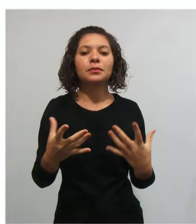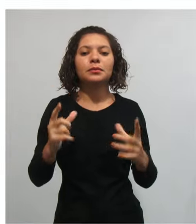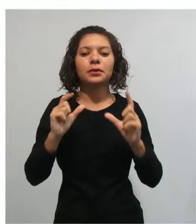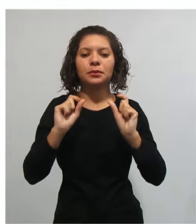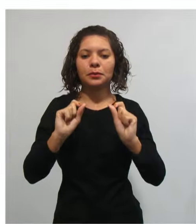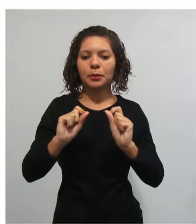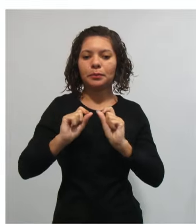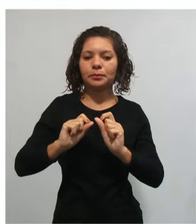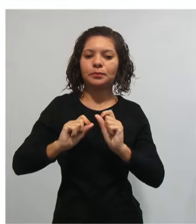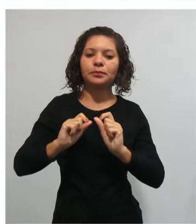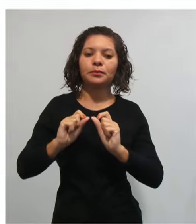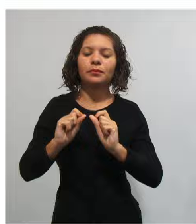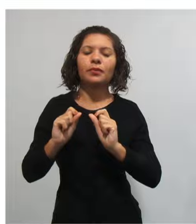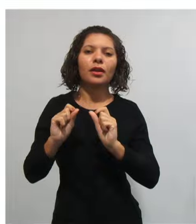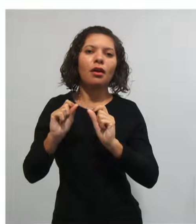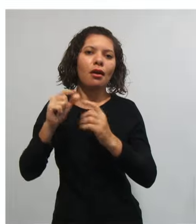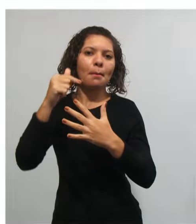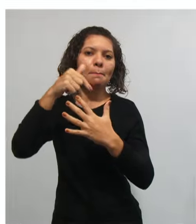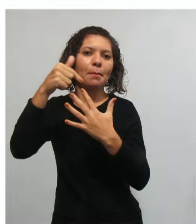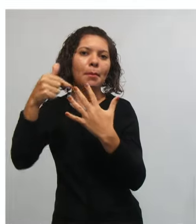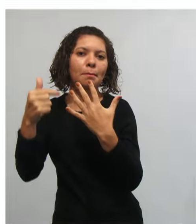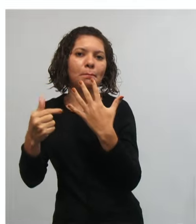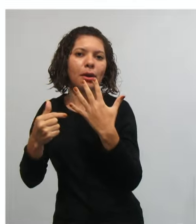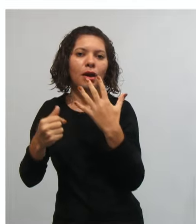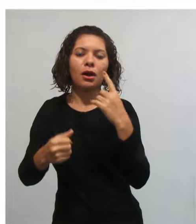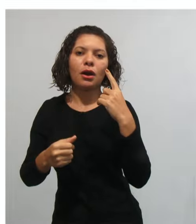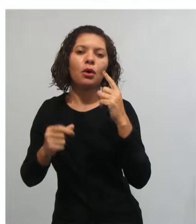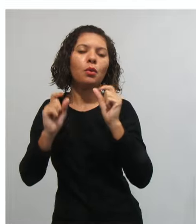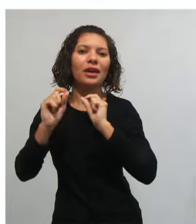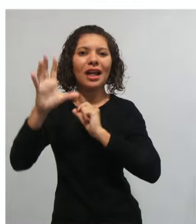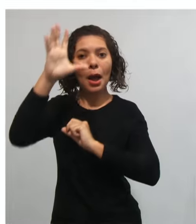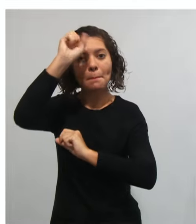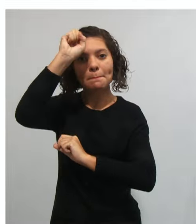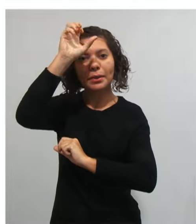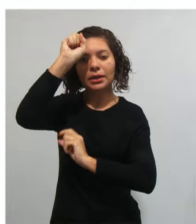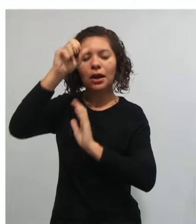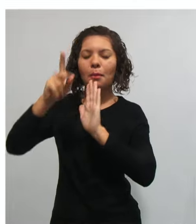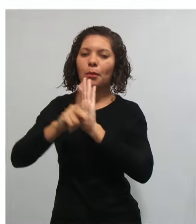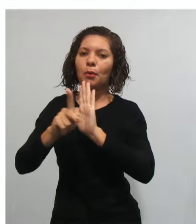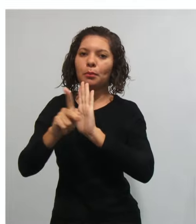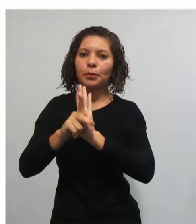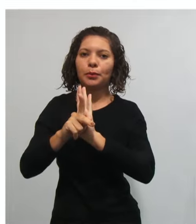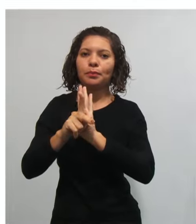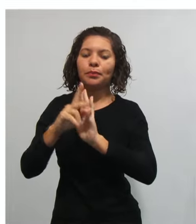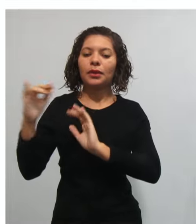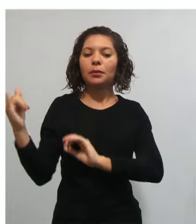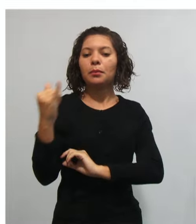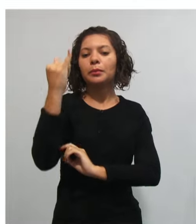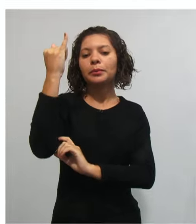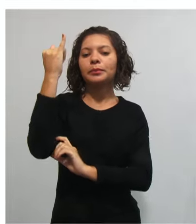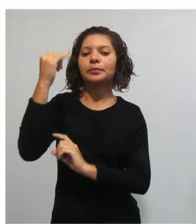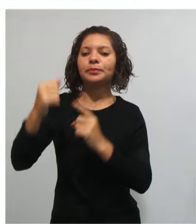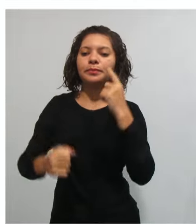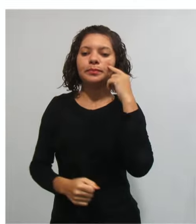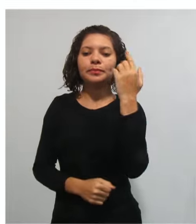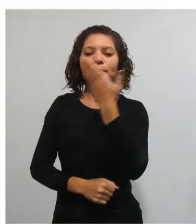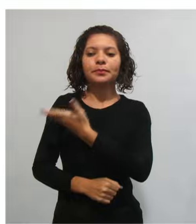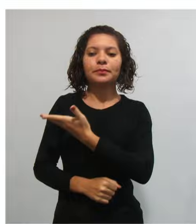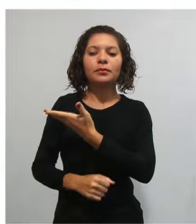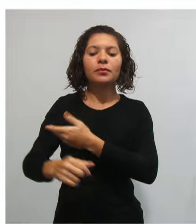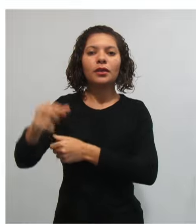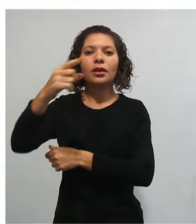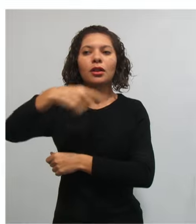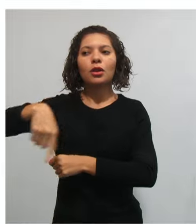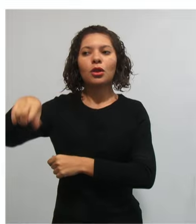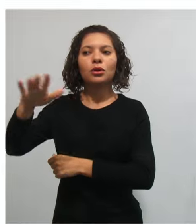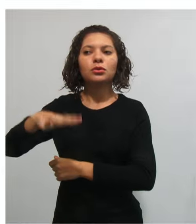e progressivo eh marque aí das aprendizagens essenciais que todos os